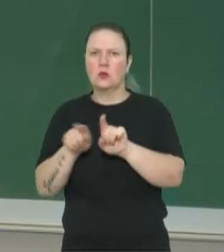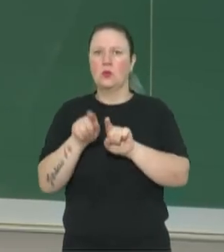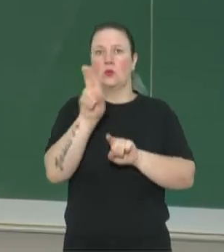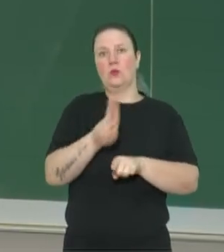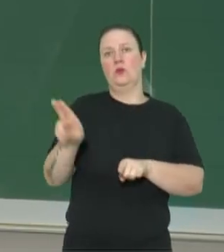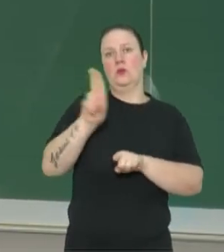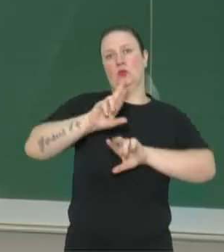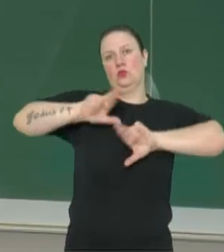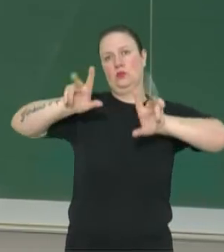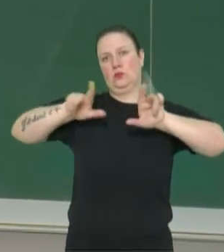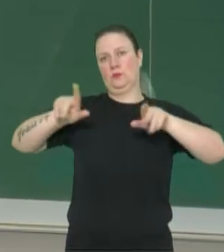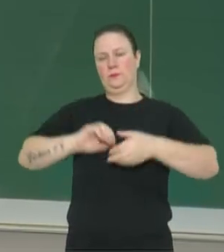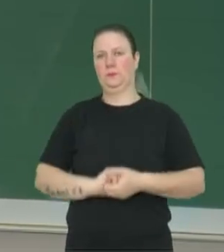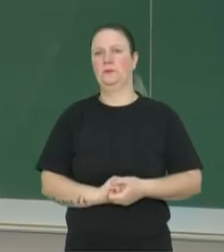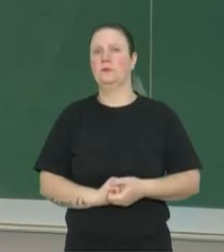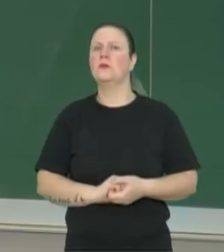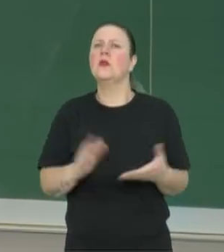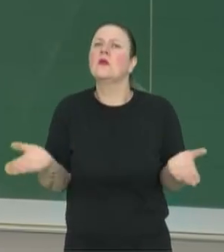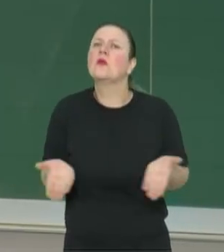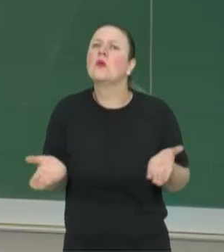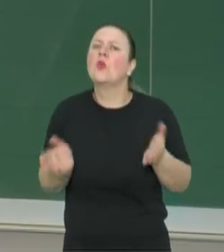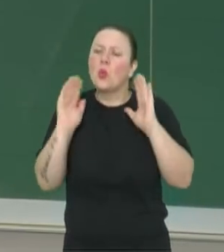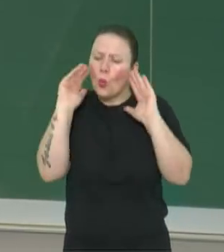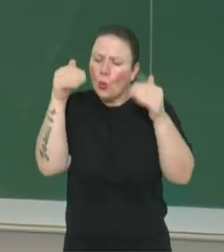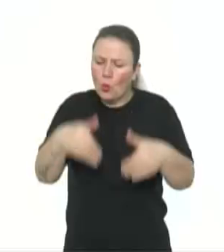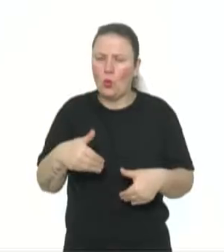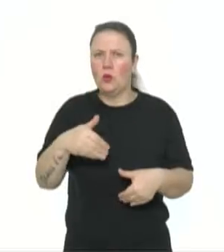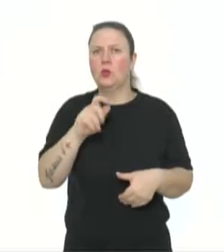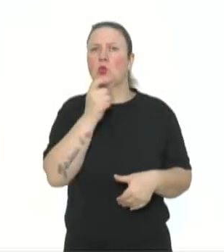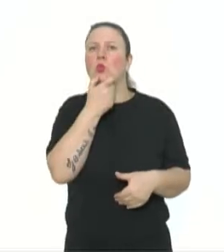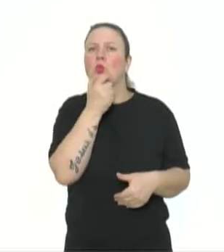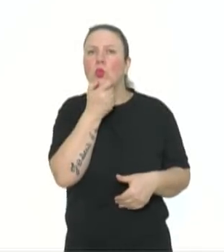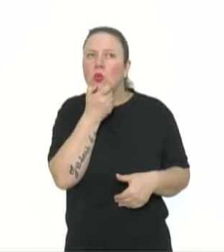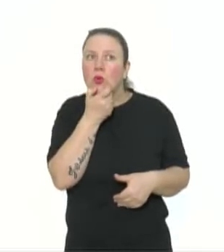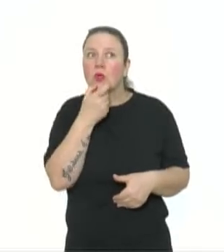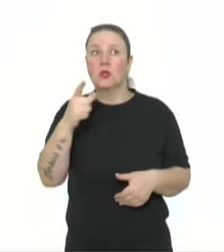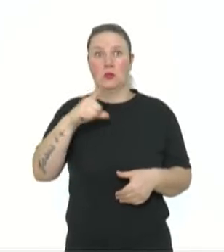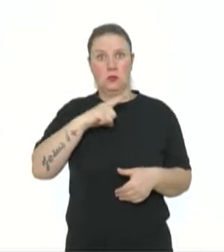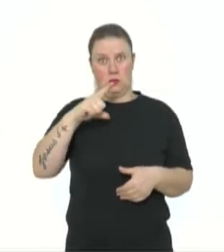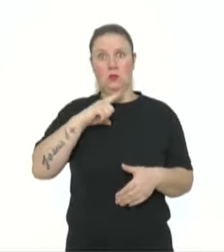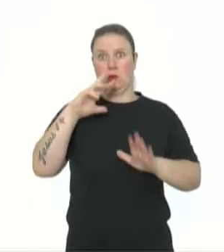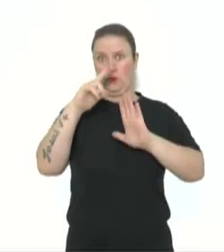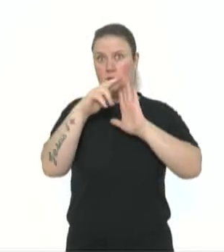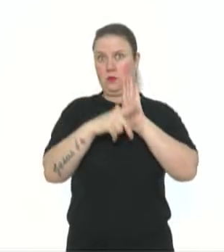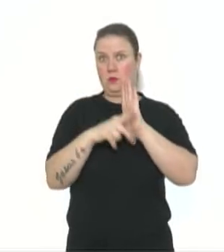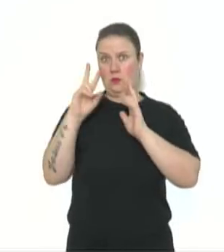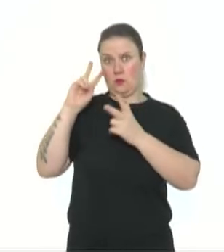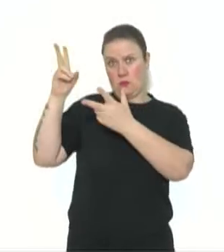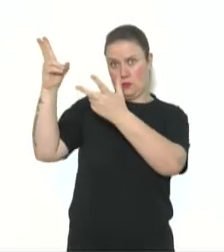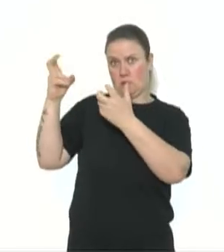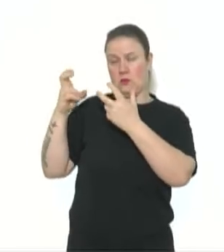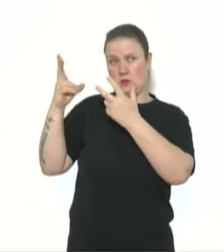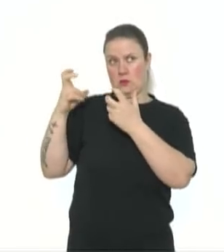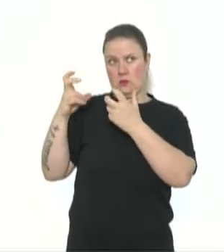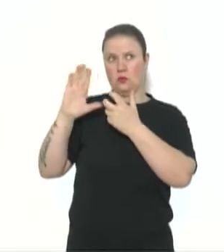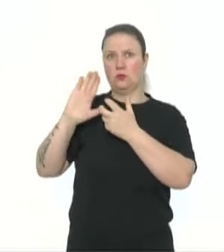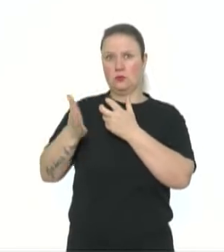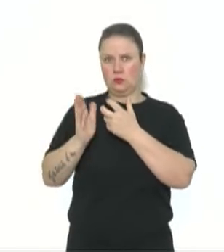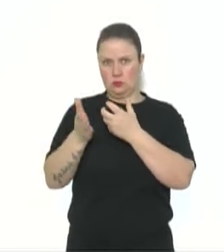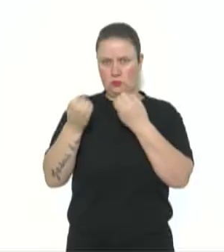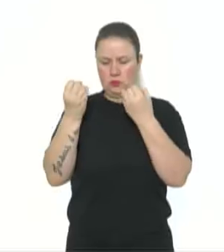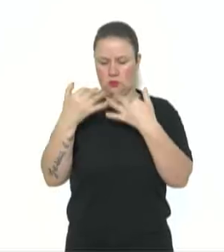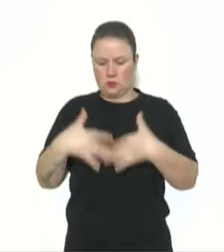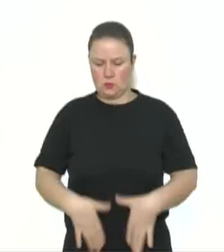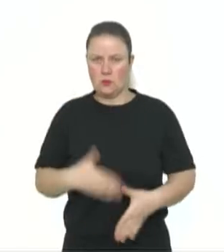completamente diferentes. E em inglês, será que nós temos também? Temos várias. Então, observa. Nós já trabalhamos a